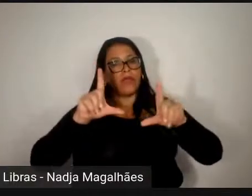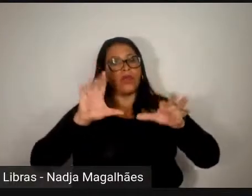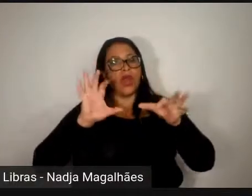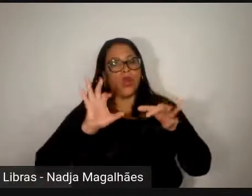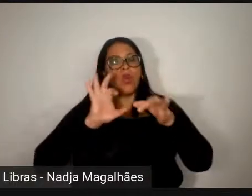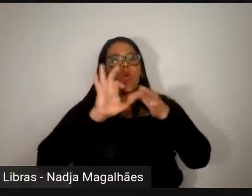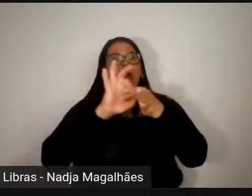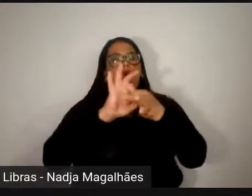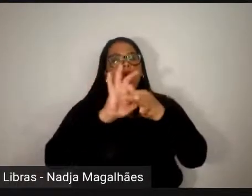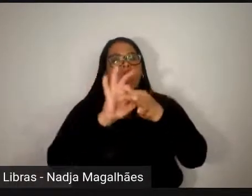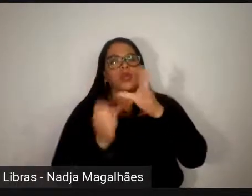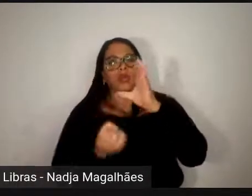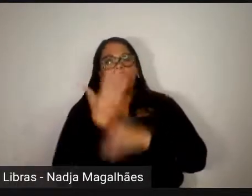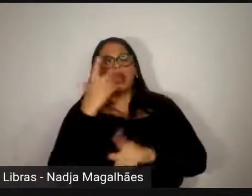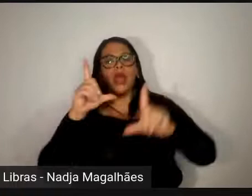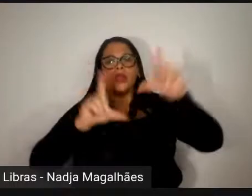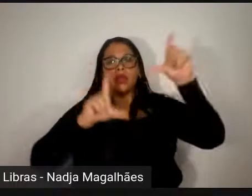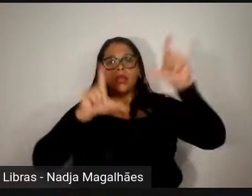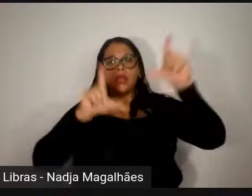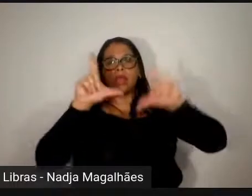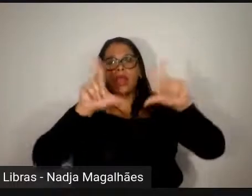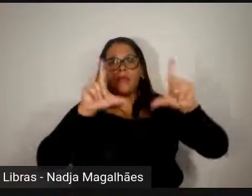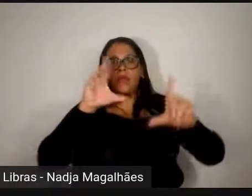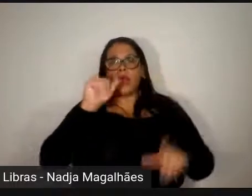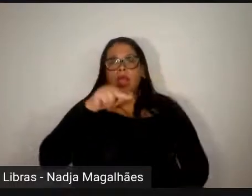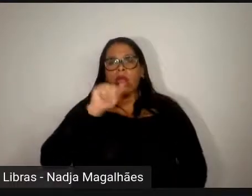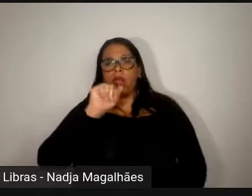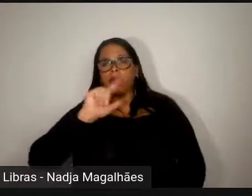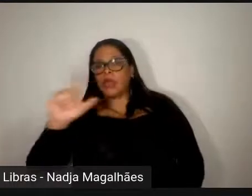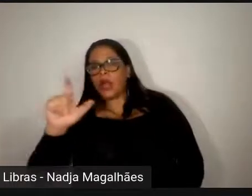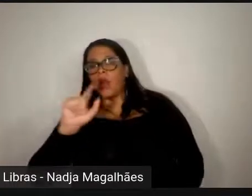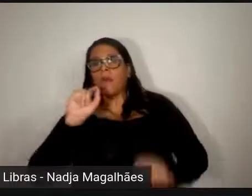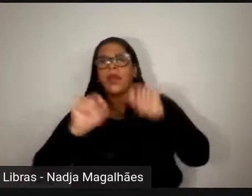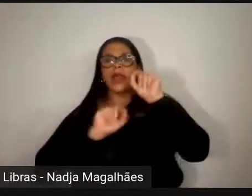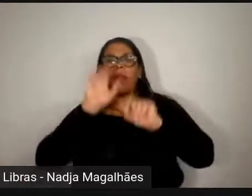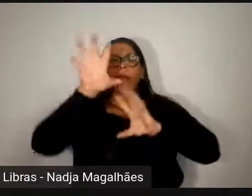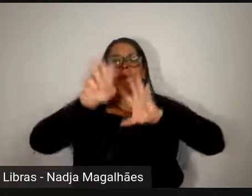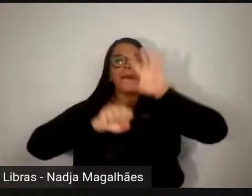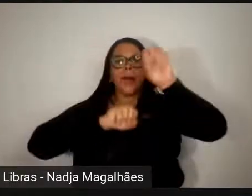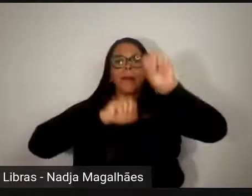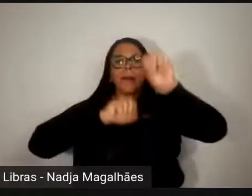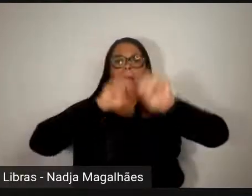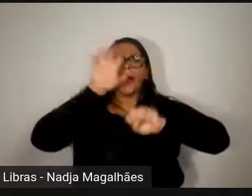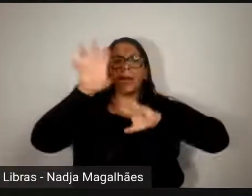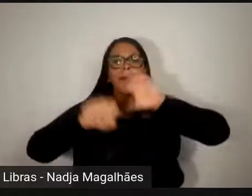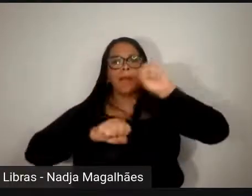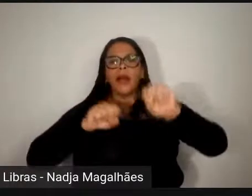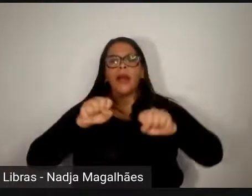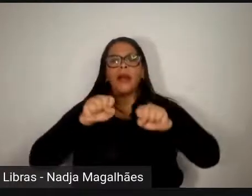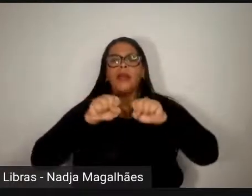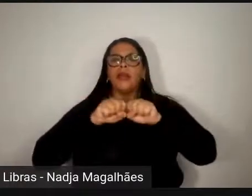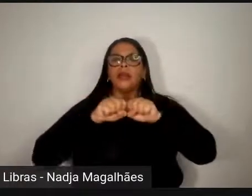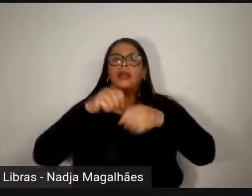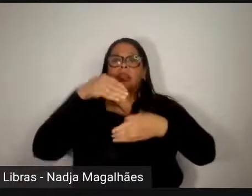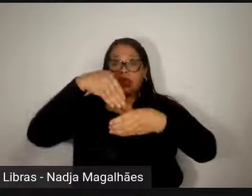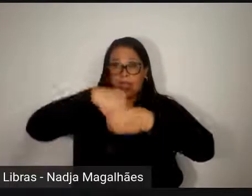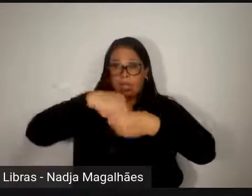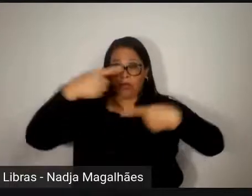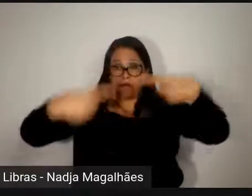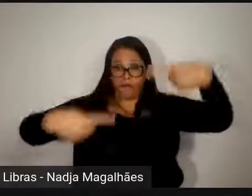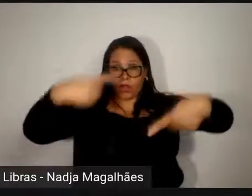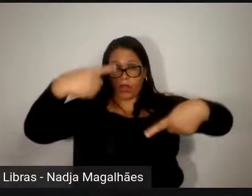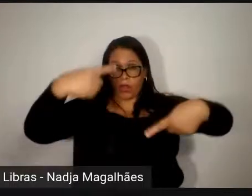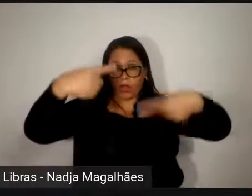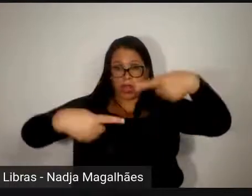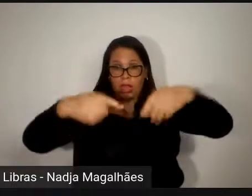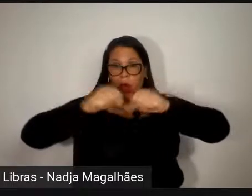fizeram o canal e elas fazem um acordo com o parlamento para captar o sinal transmitido pelo parlamento e transmitir. Só que aí a